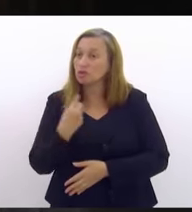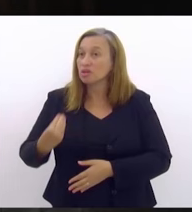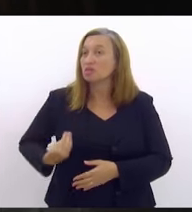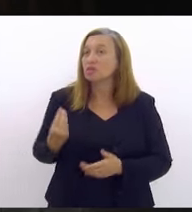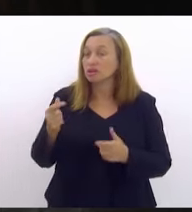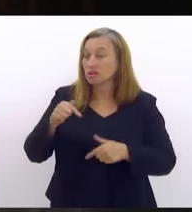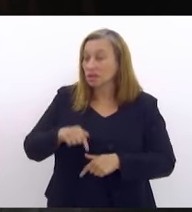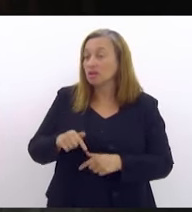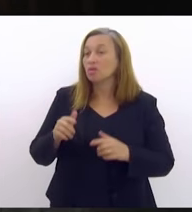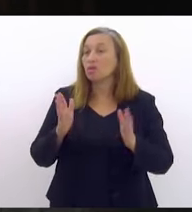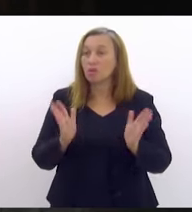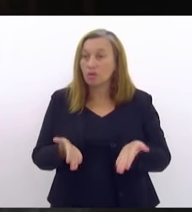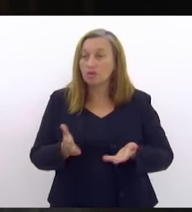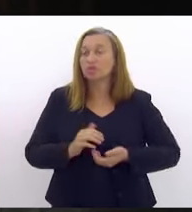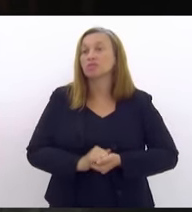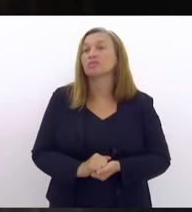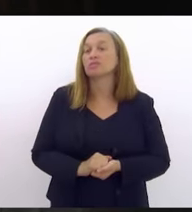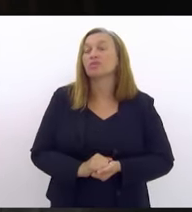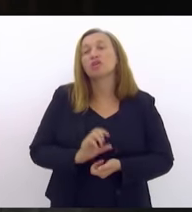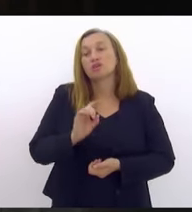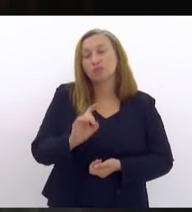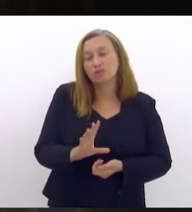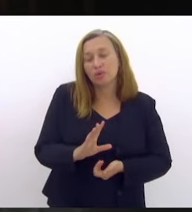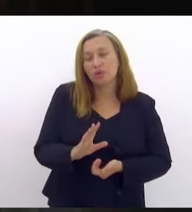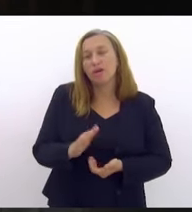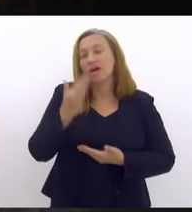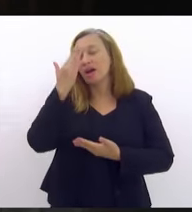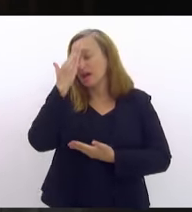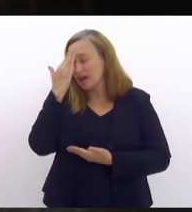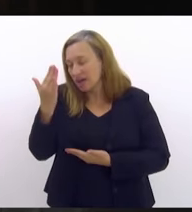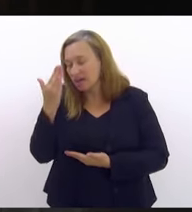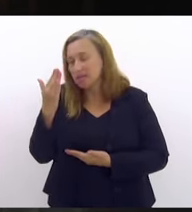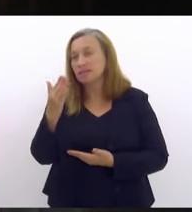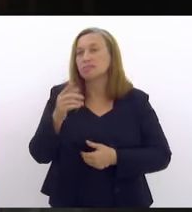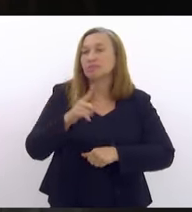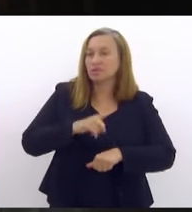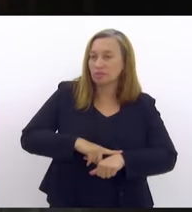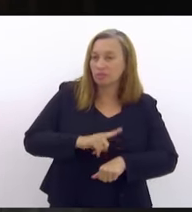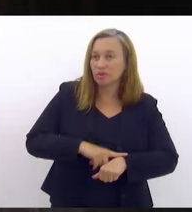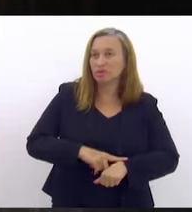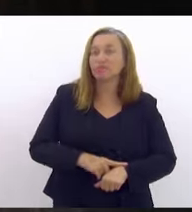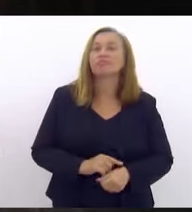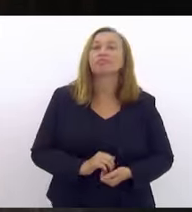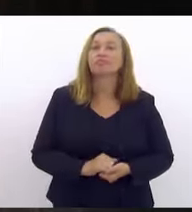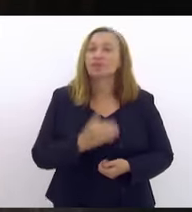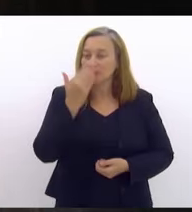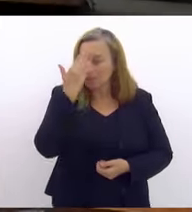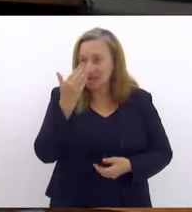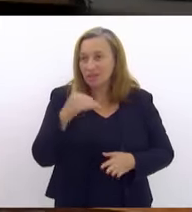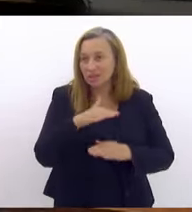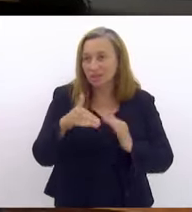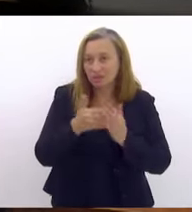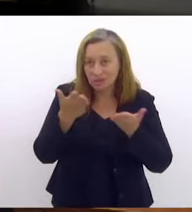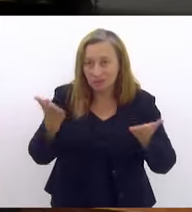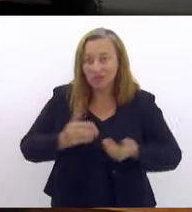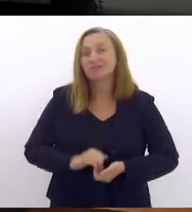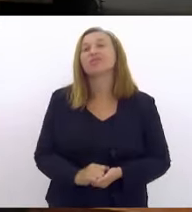hoje. E só tenho mesmo a agradecer por esse momento. Viu? Obrigada a todos.